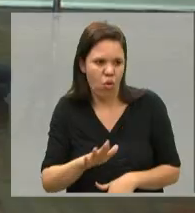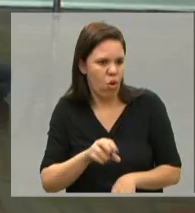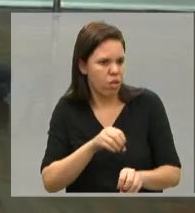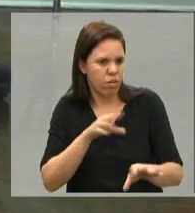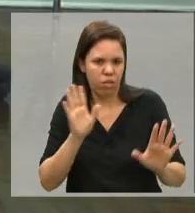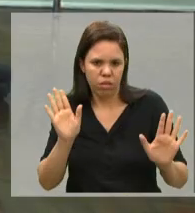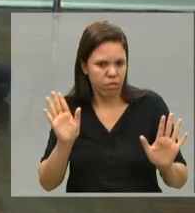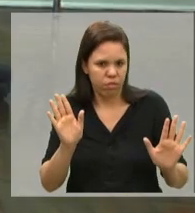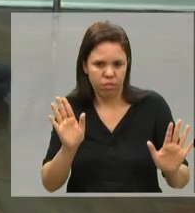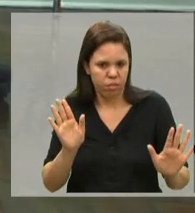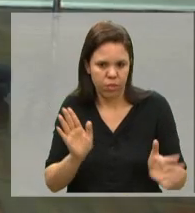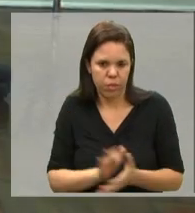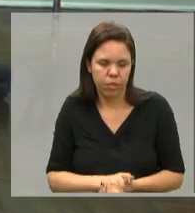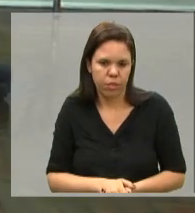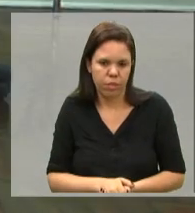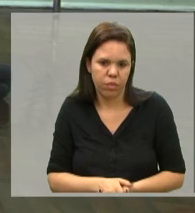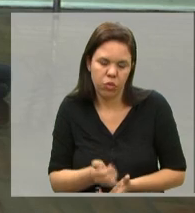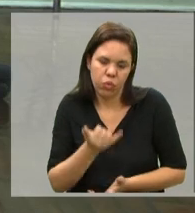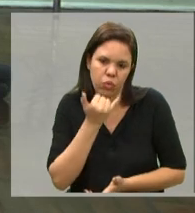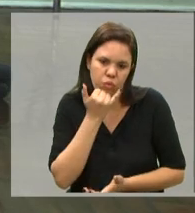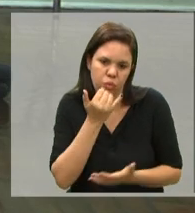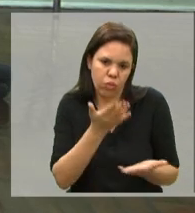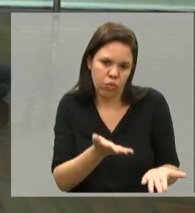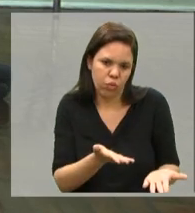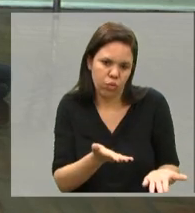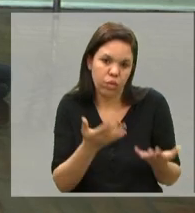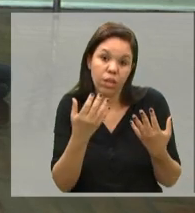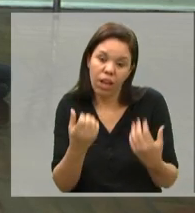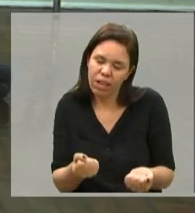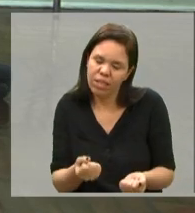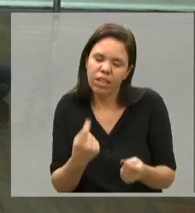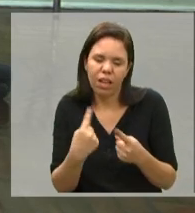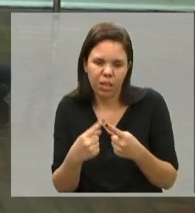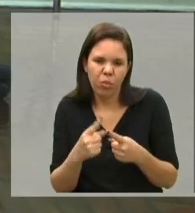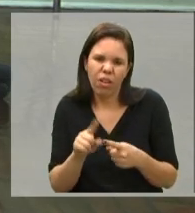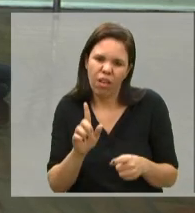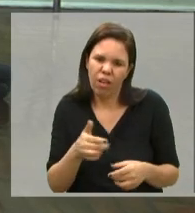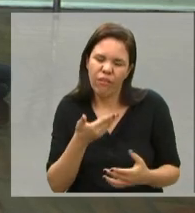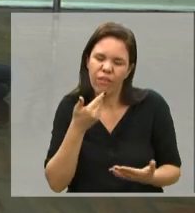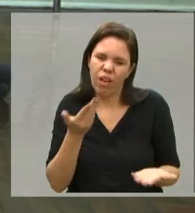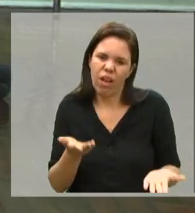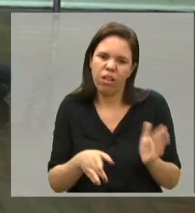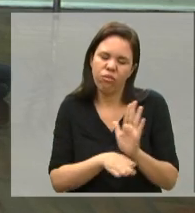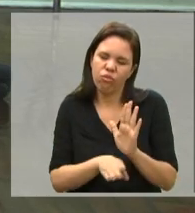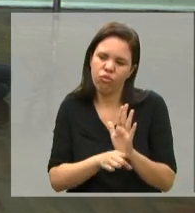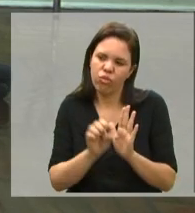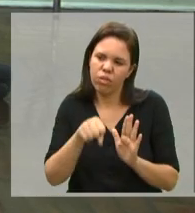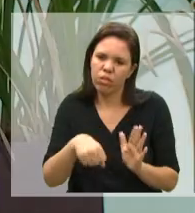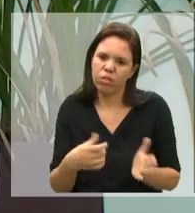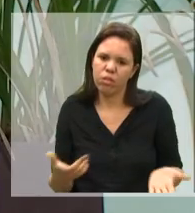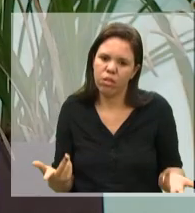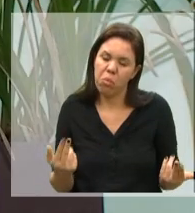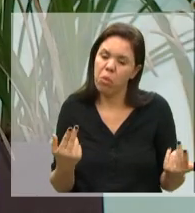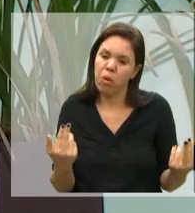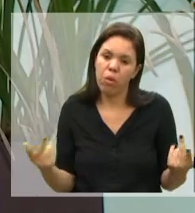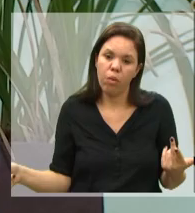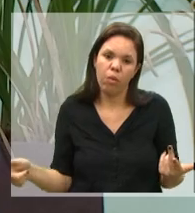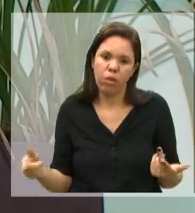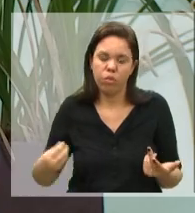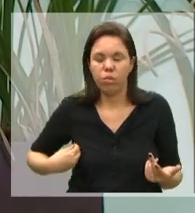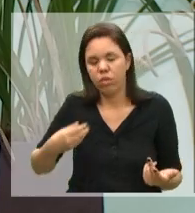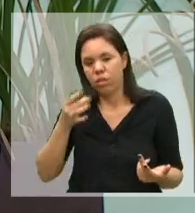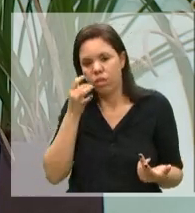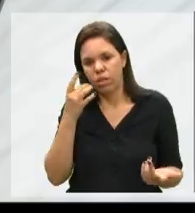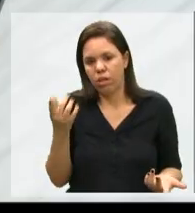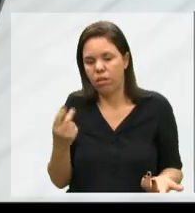EAD, me perdoe a expressão, aceita que dói menos. Então não tem como não fazer. É porque já não tem como voltar,